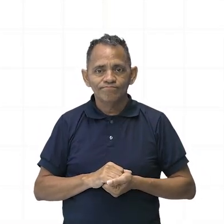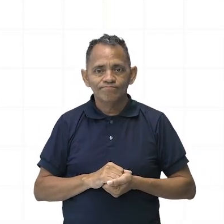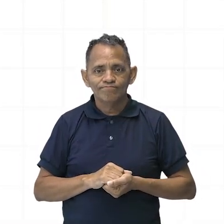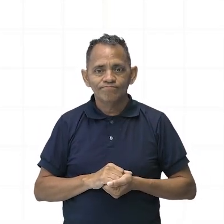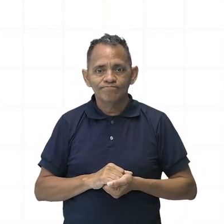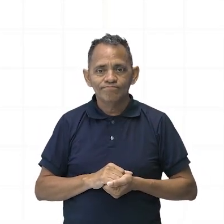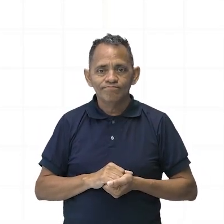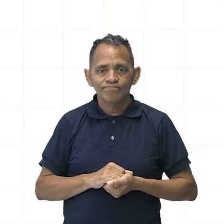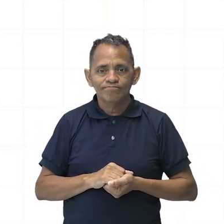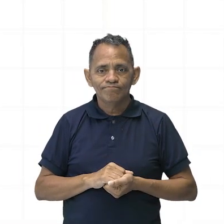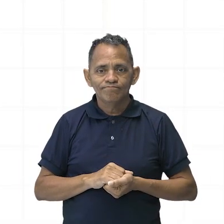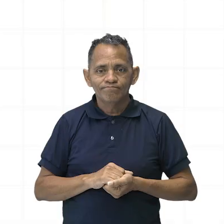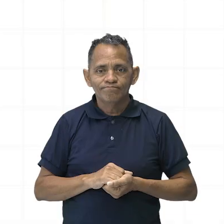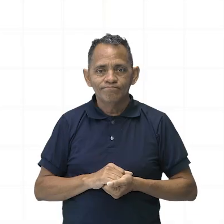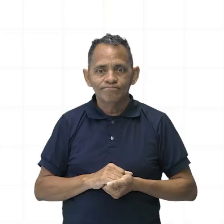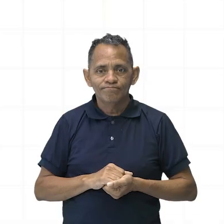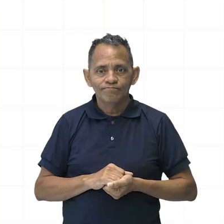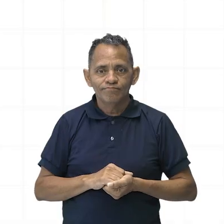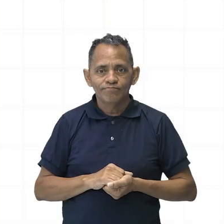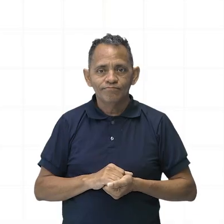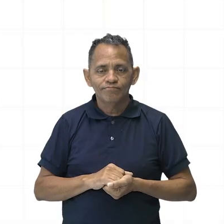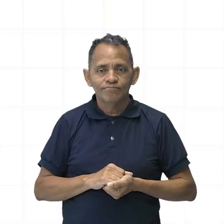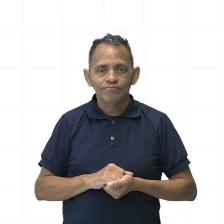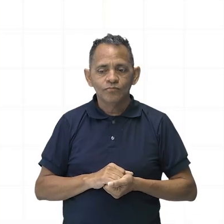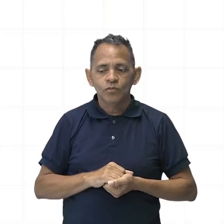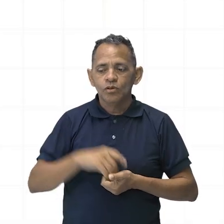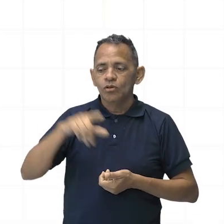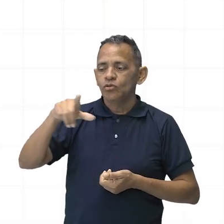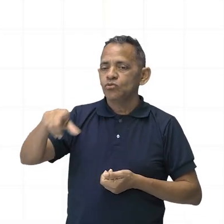interessante? Seria mais interessante